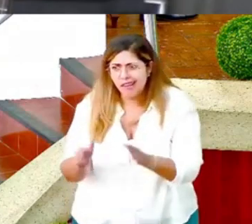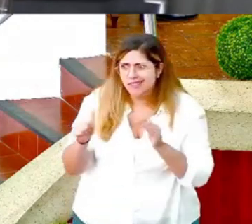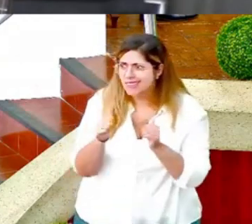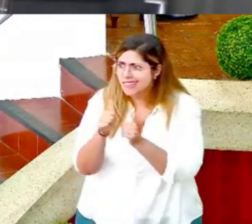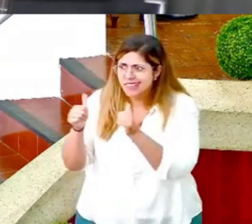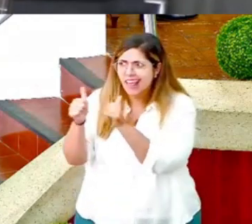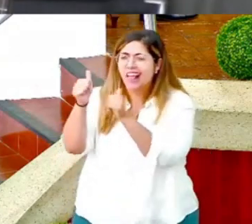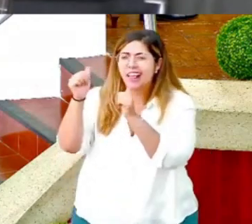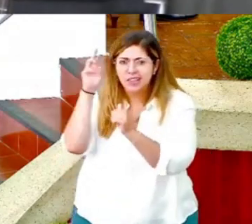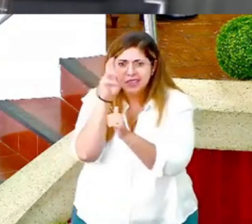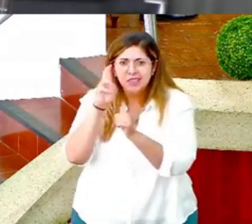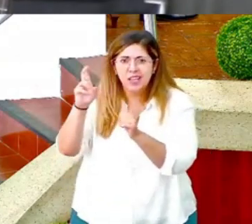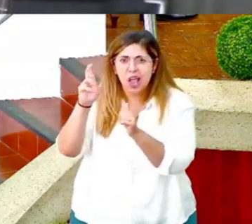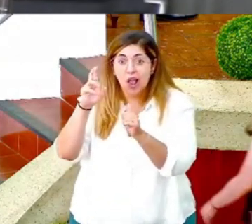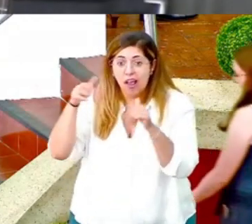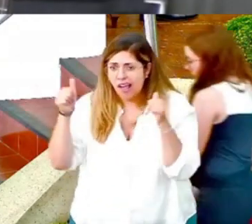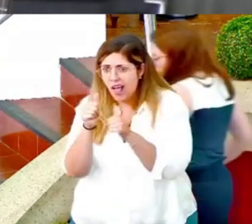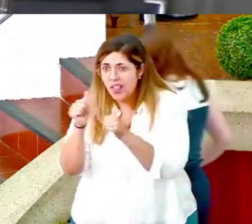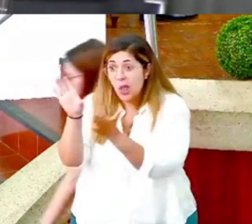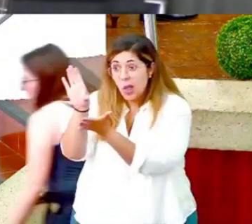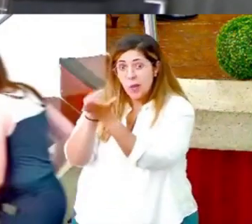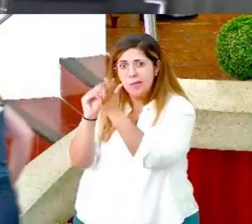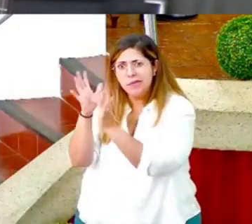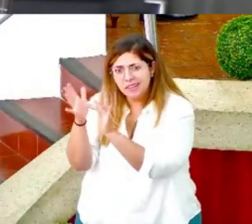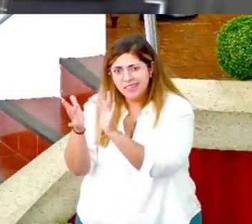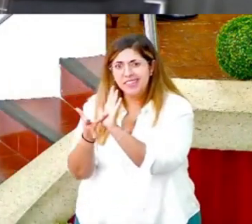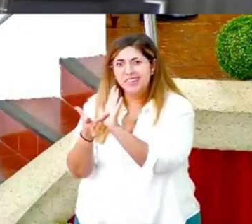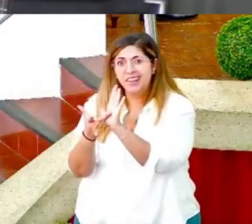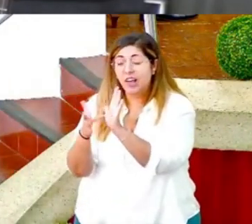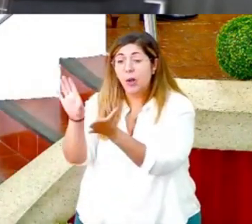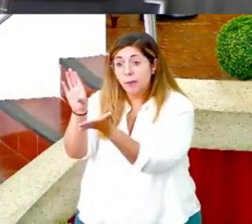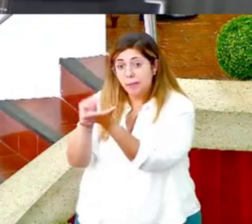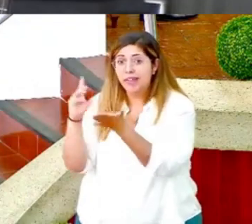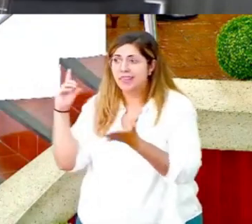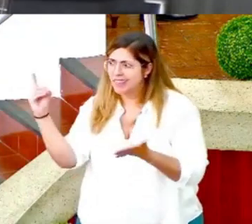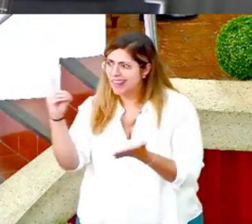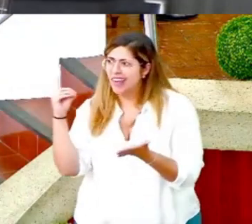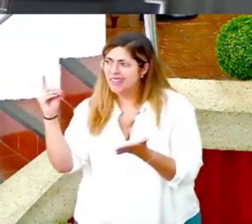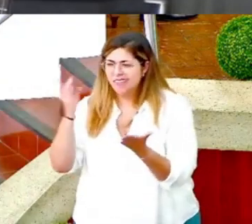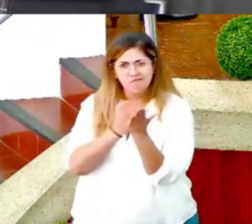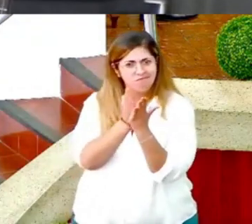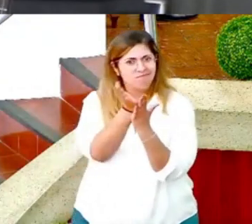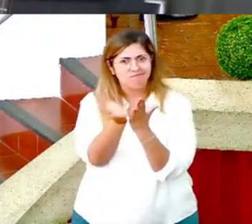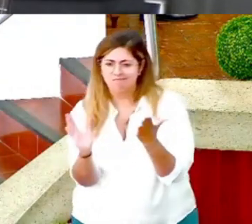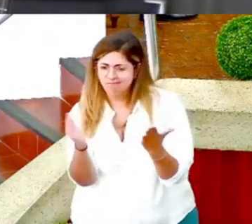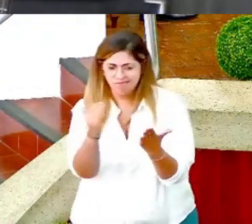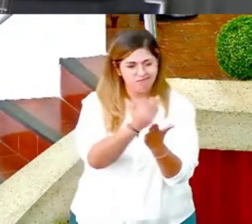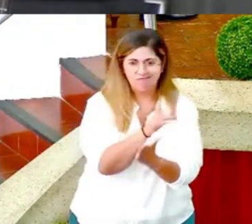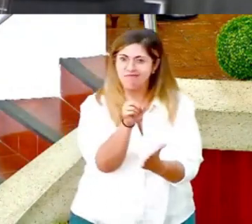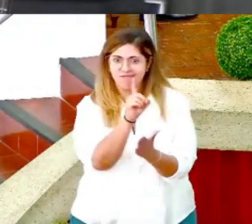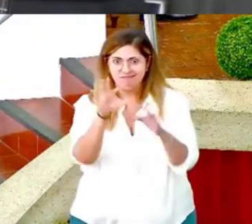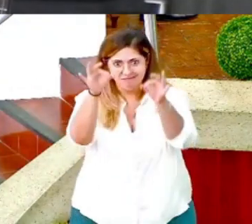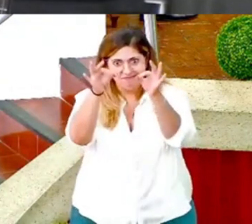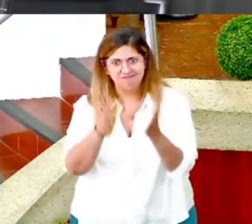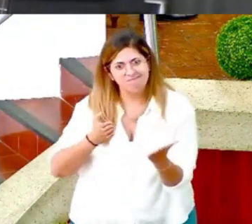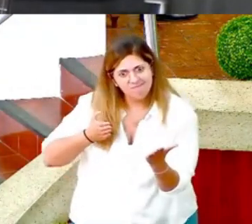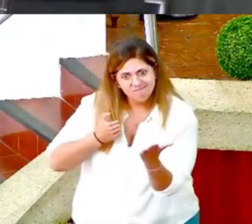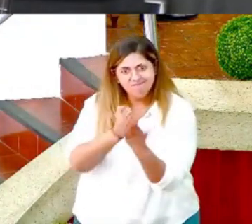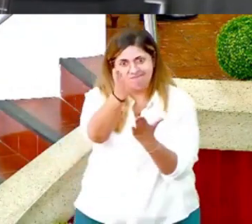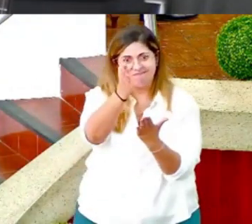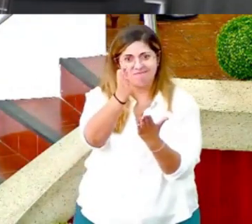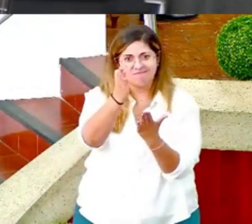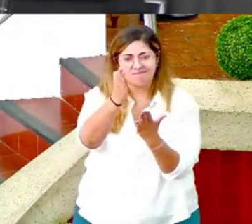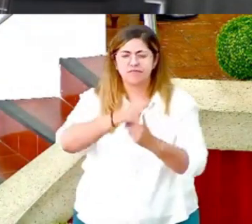todo o caminho de Davi, seu pai, e não se desviou nem para a direita, nem para a esquerda. Mas